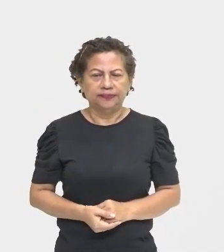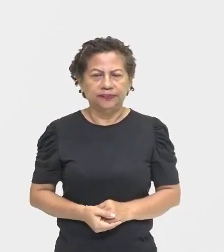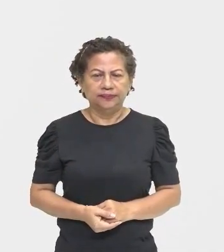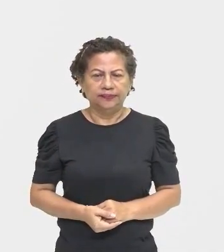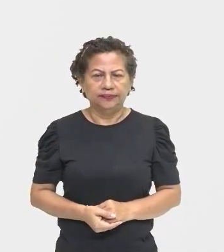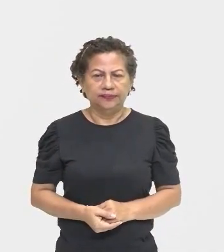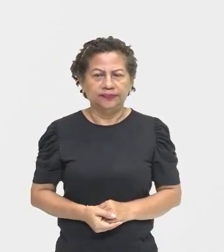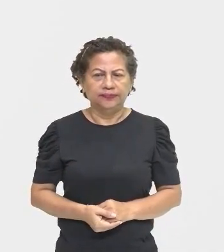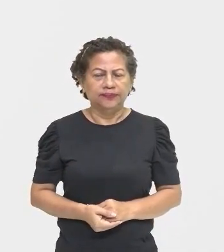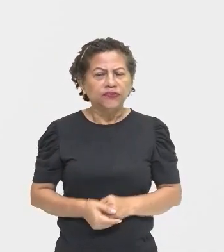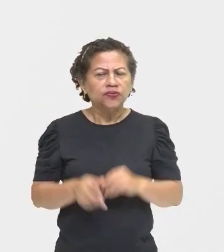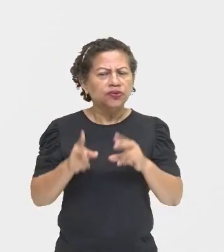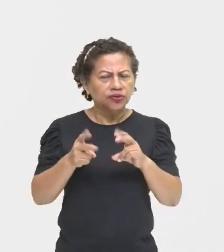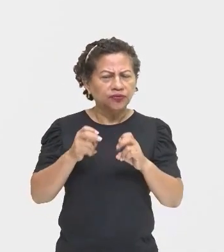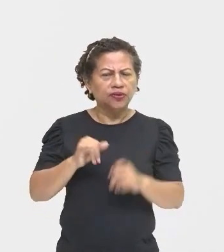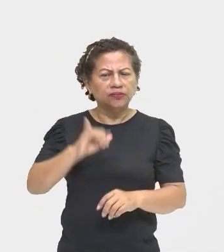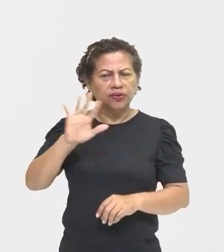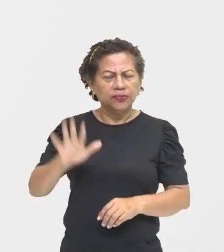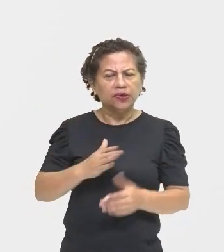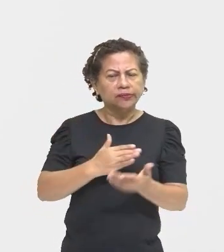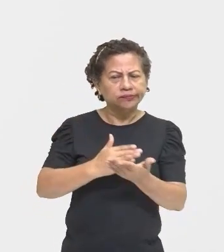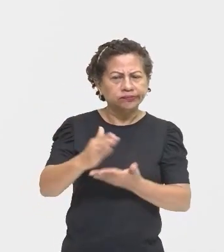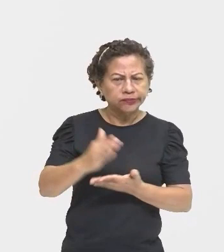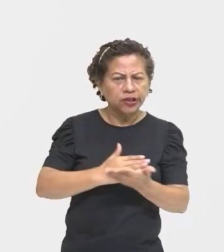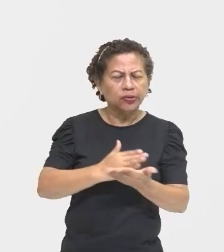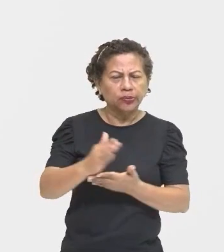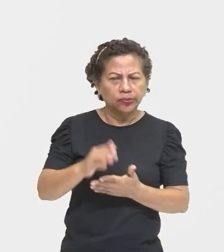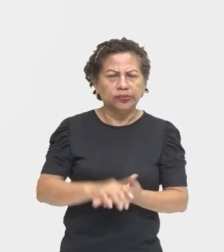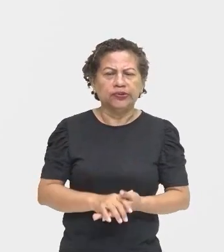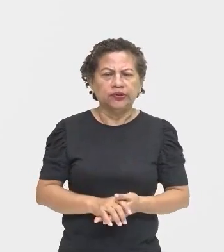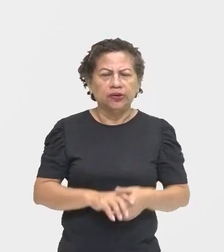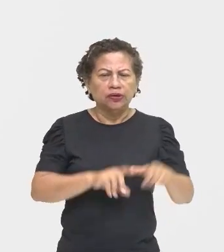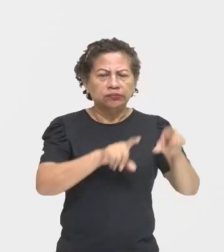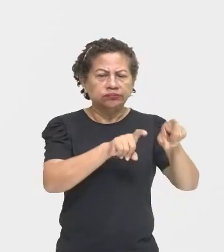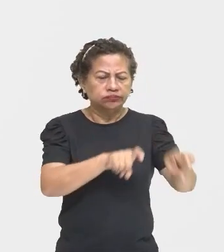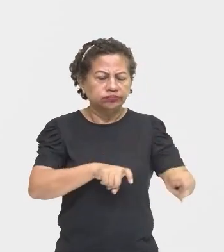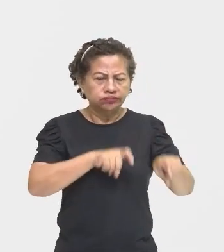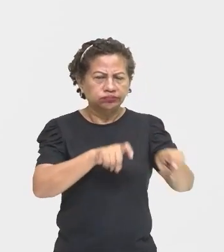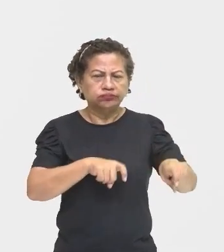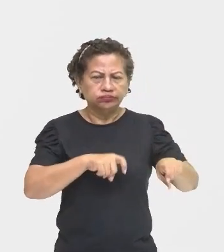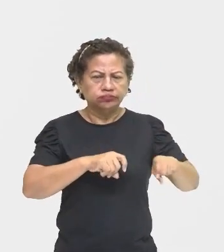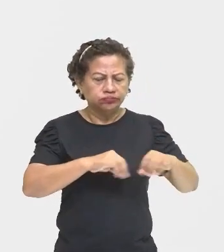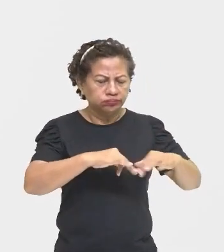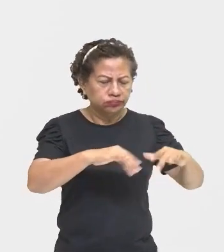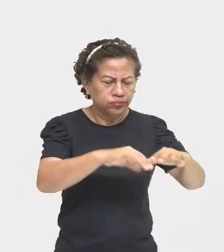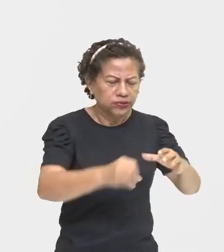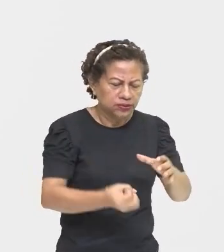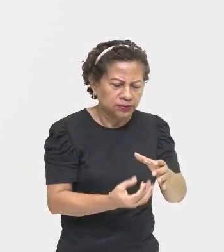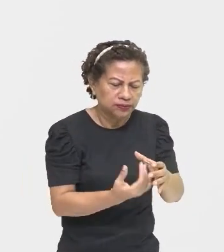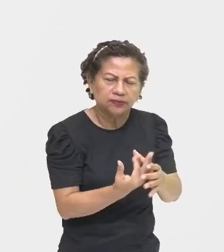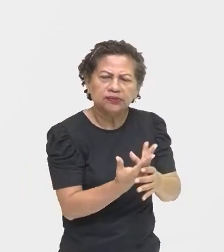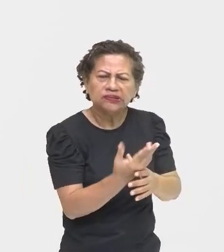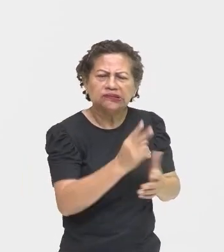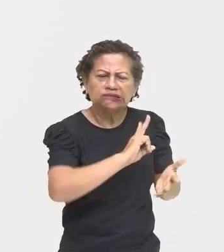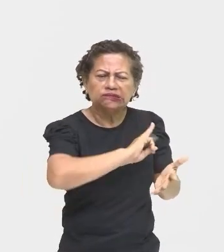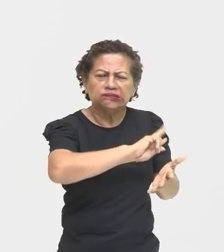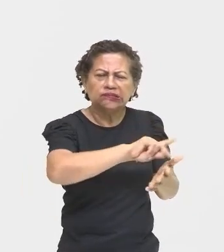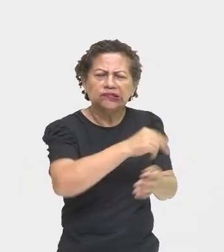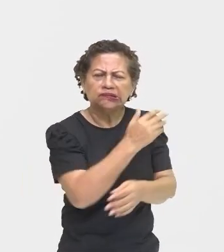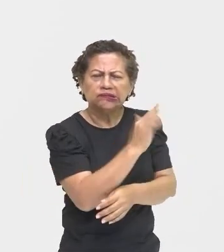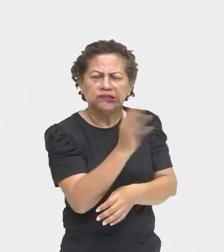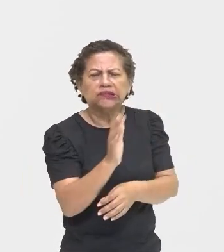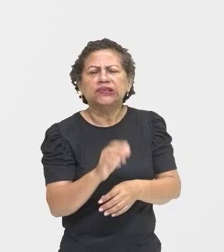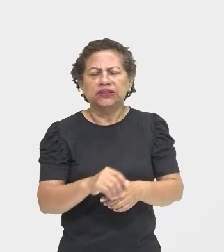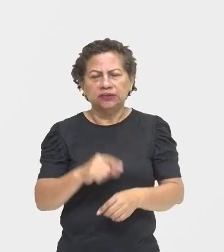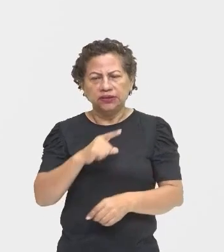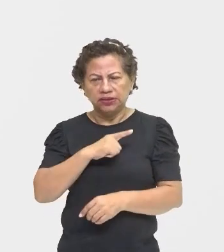na agricultura alguns destaques, que é o cultivo do arroz, da banana e do abacaxi, laranja e mandioca. E